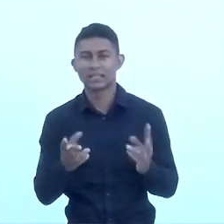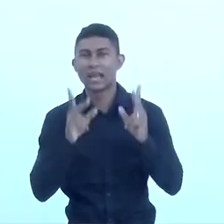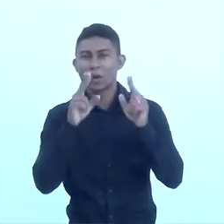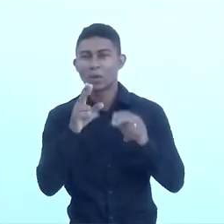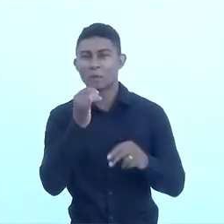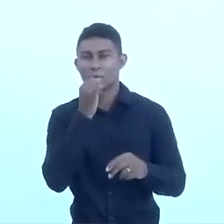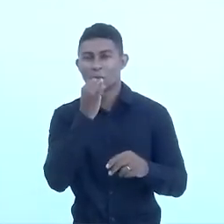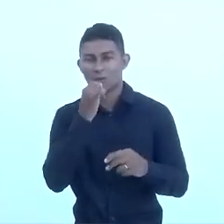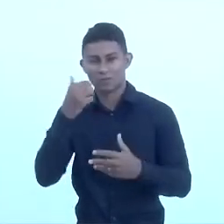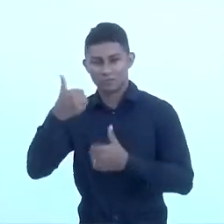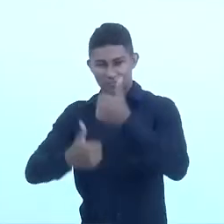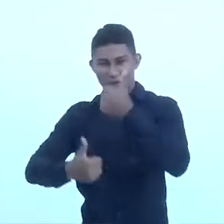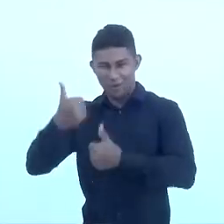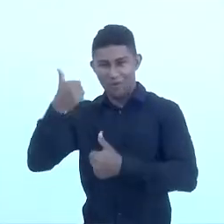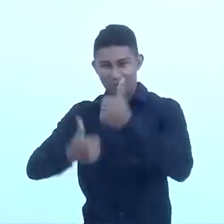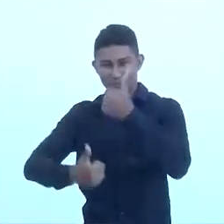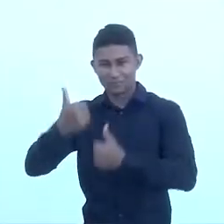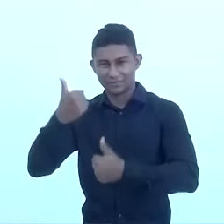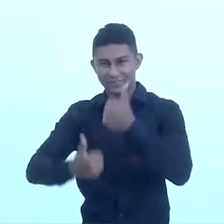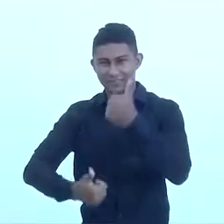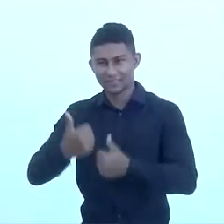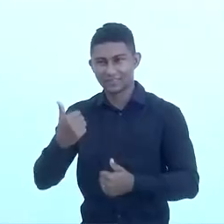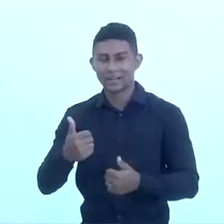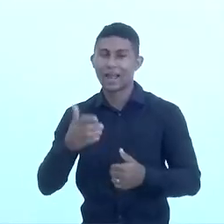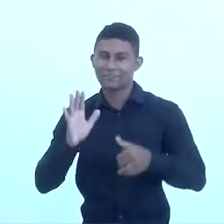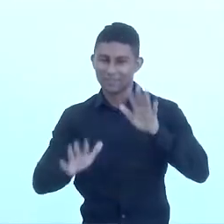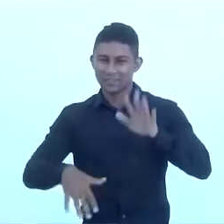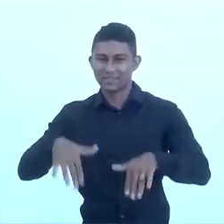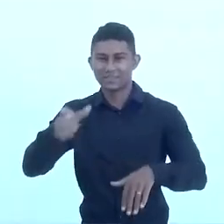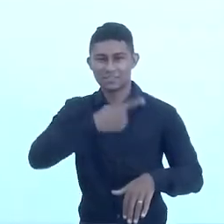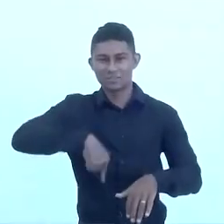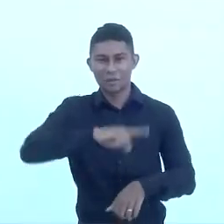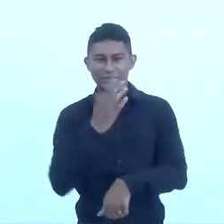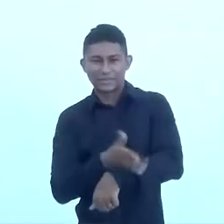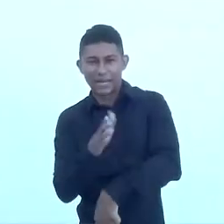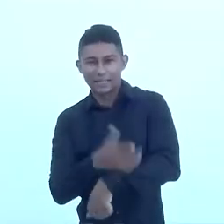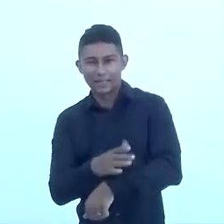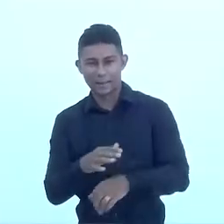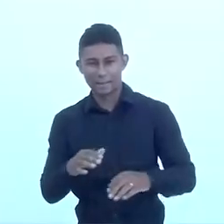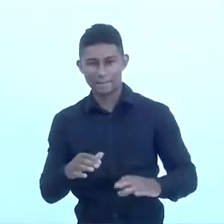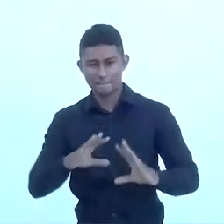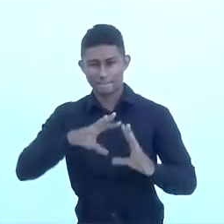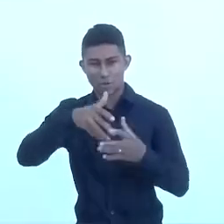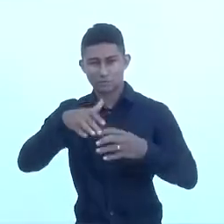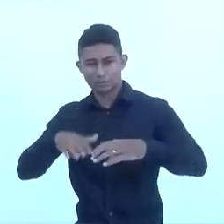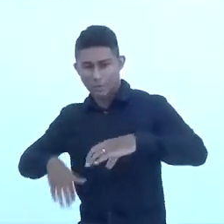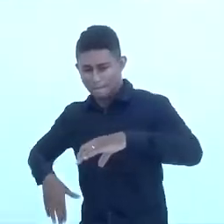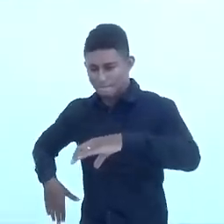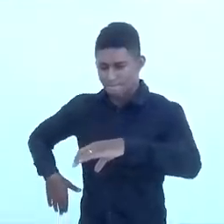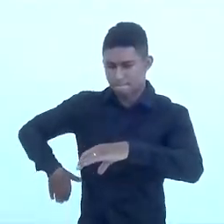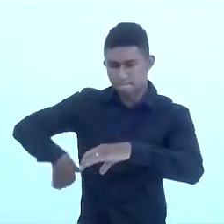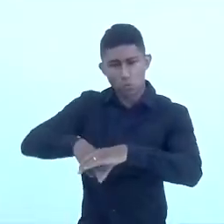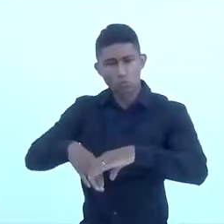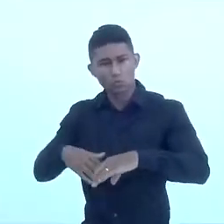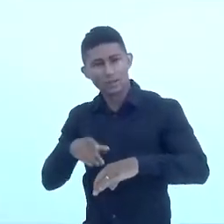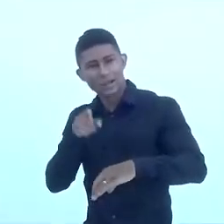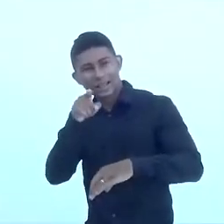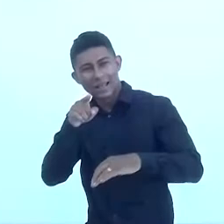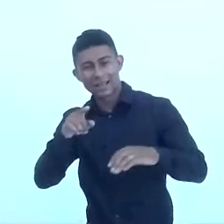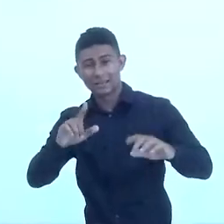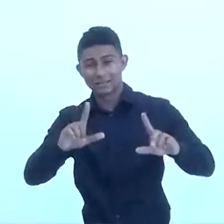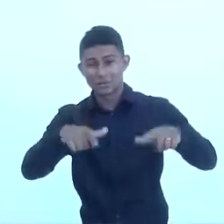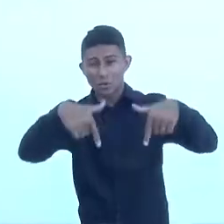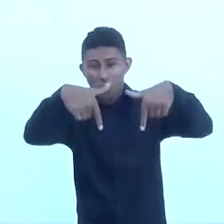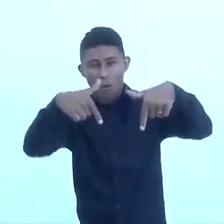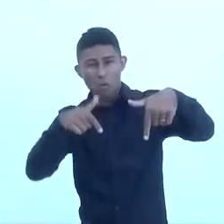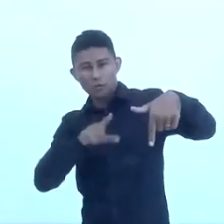costumo ficar comparando muito com o futebol. Quantas vezes você treina, o cara vai lá e chuta a bola, passa por cima da barreira e